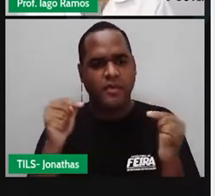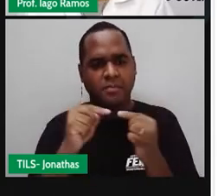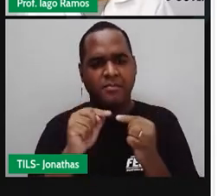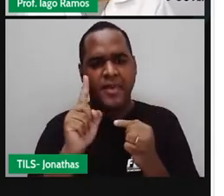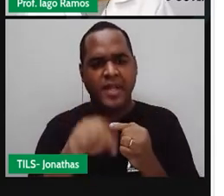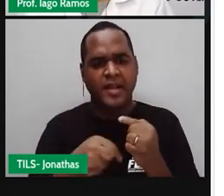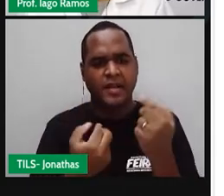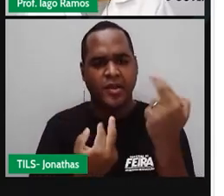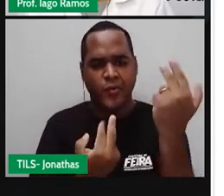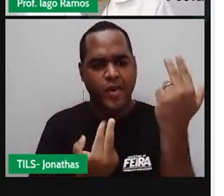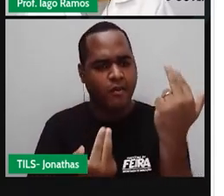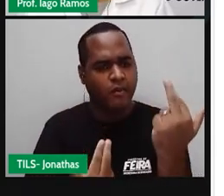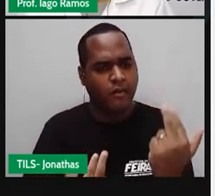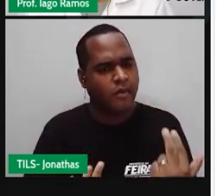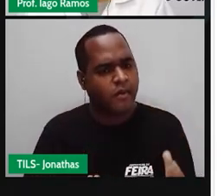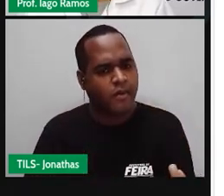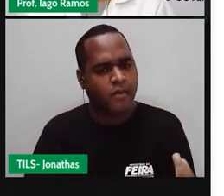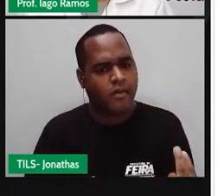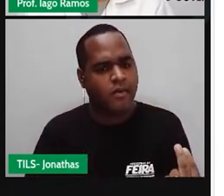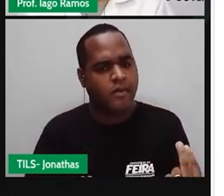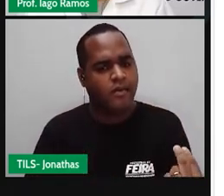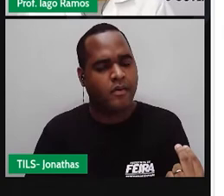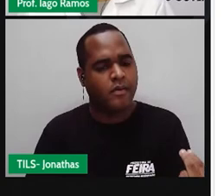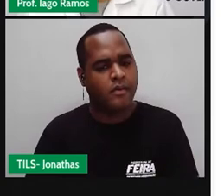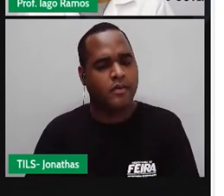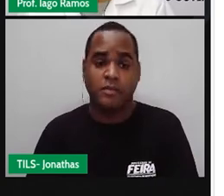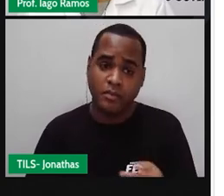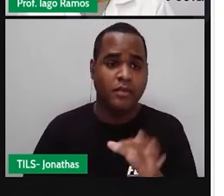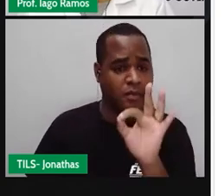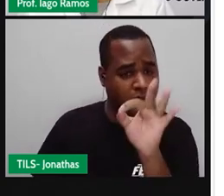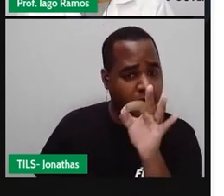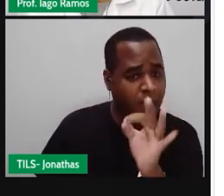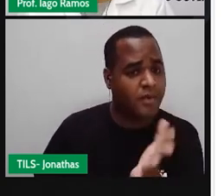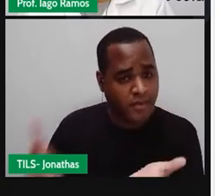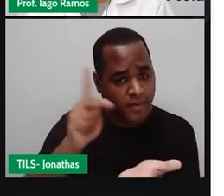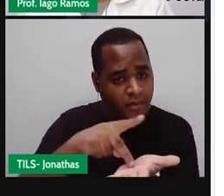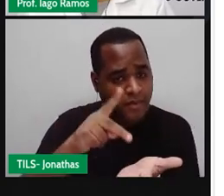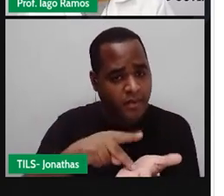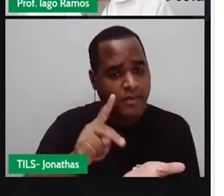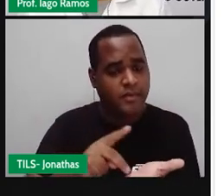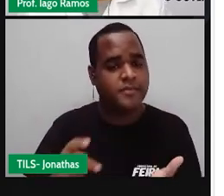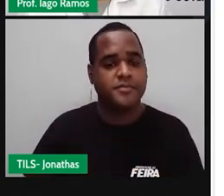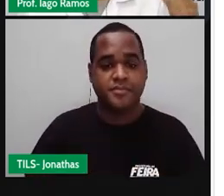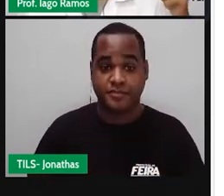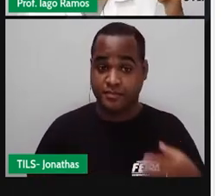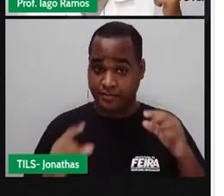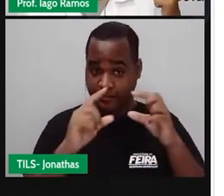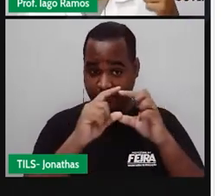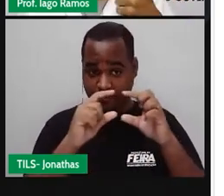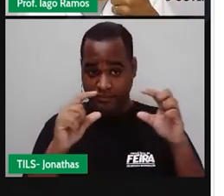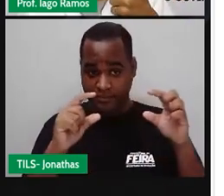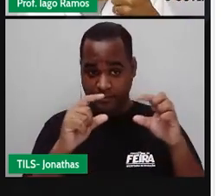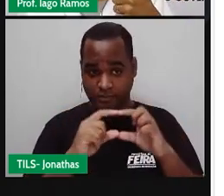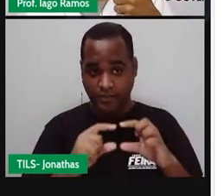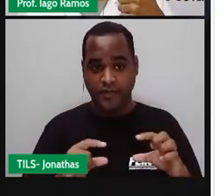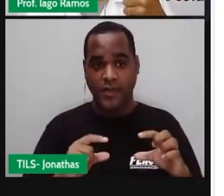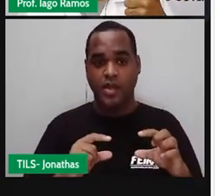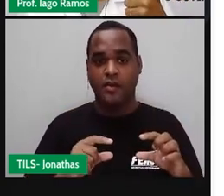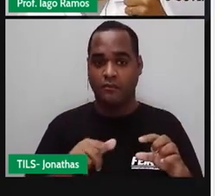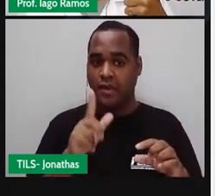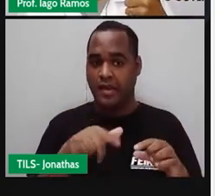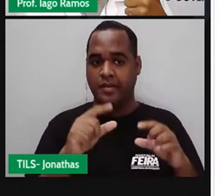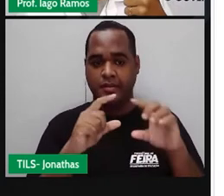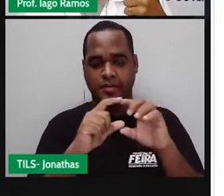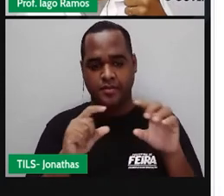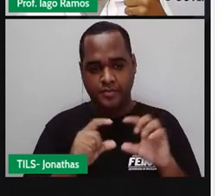fosse a mesma fração exatamente a fração um meio